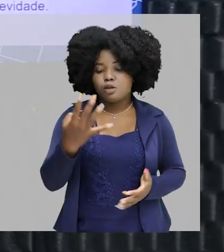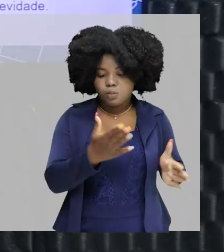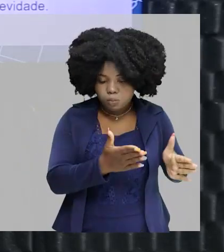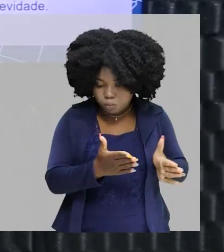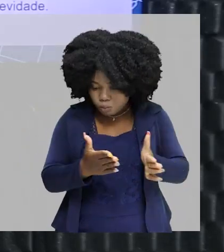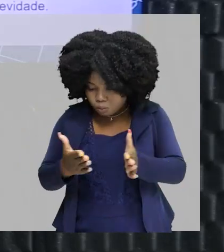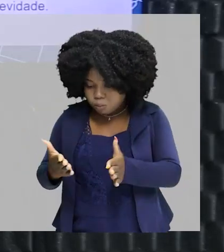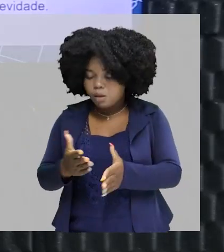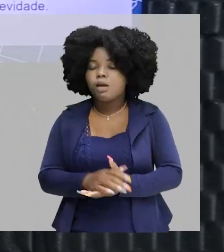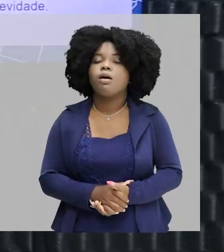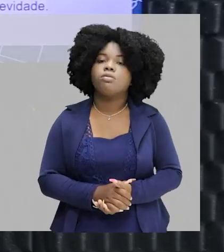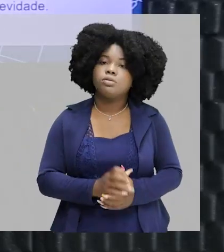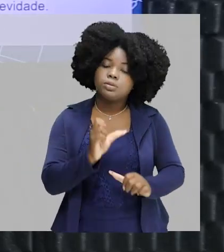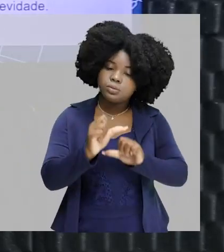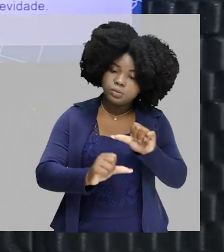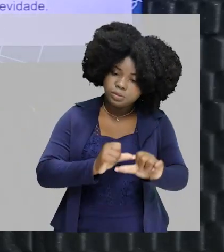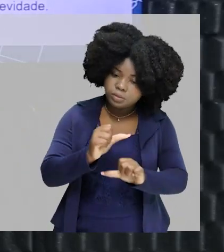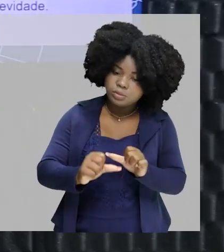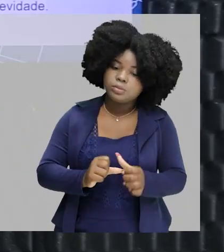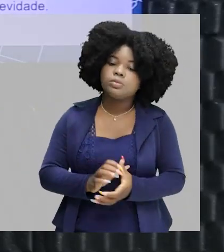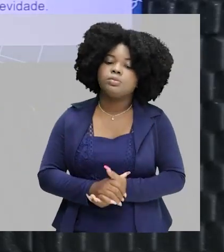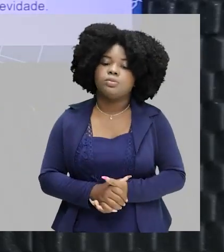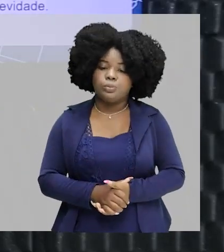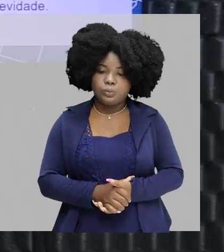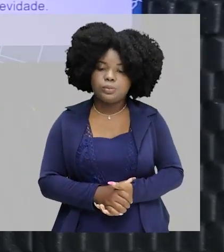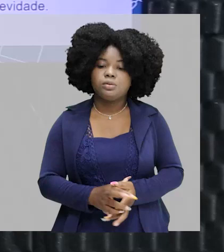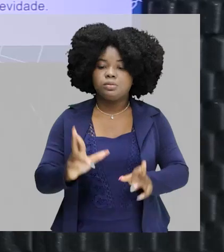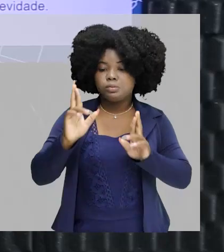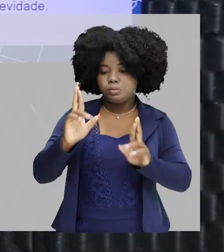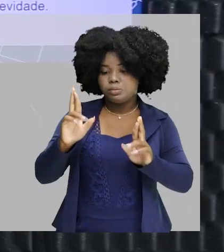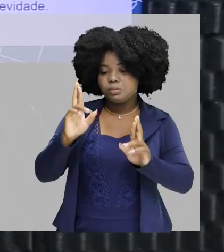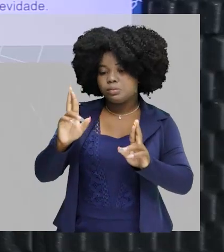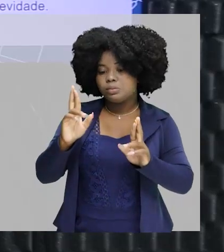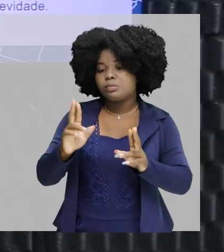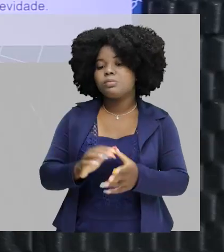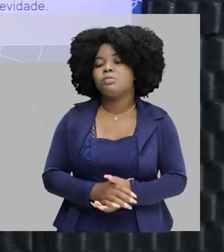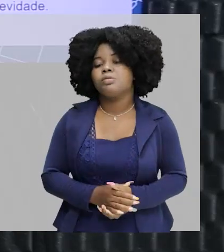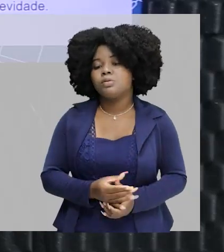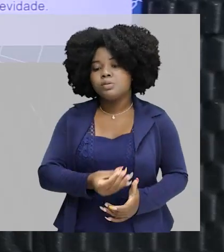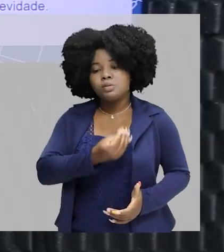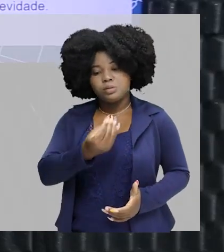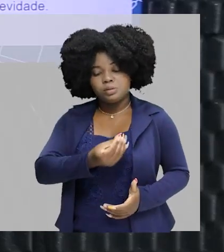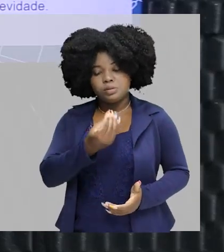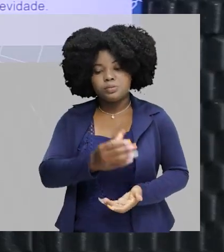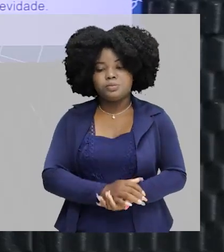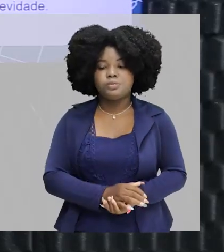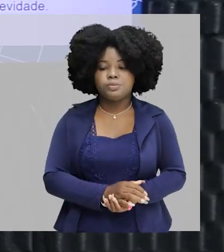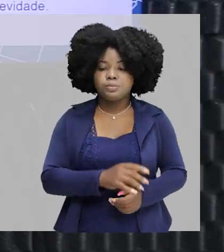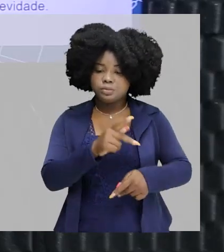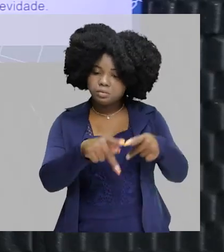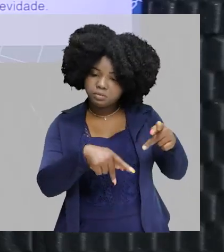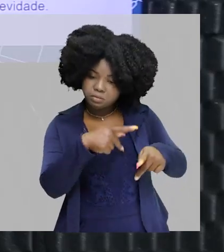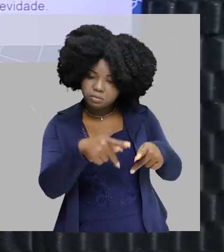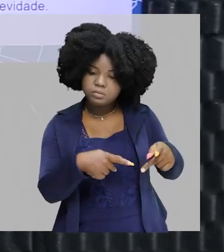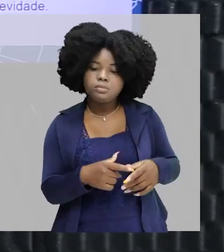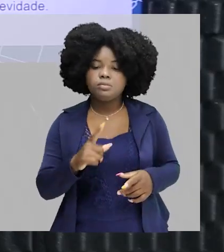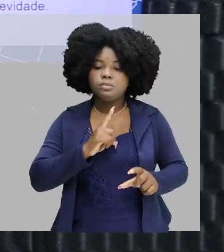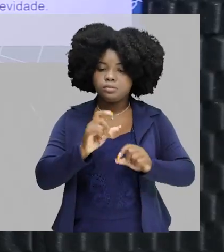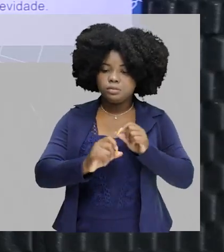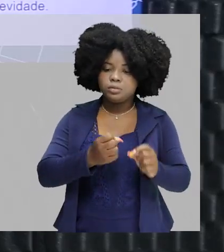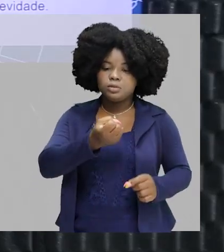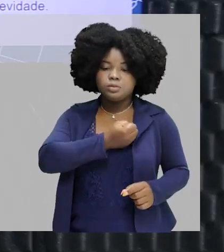transição demográfica, a fase de estabilização, que vai apresentar um crescimento vegetativo neutro, a população se mantendo em